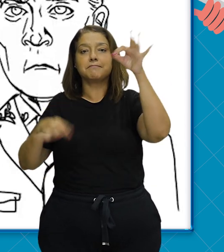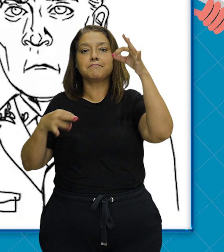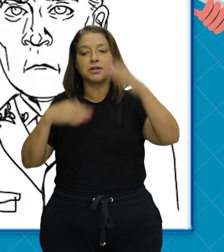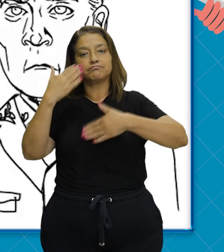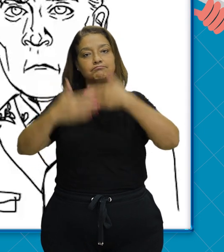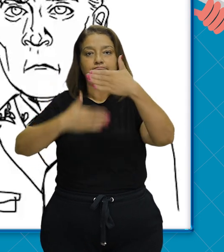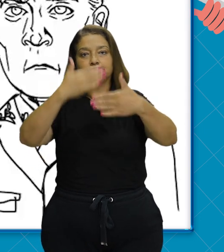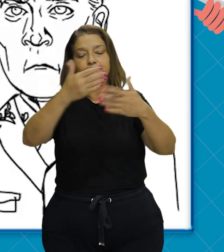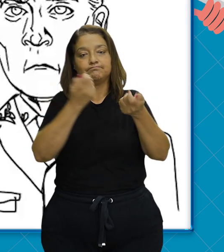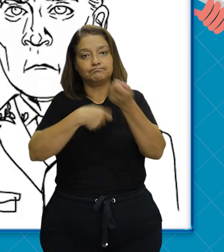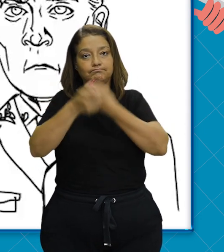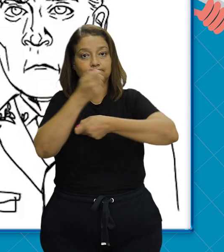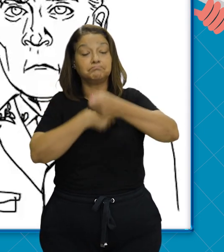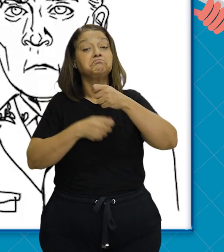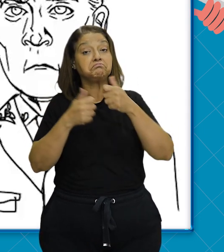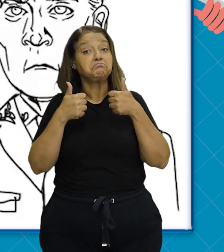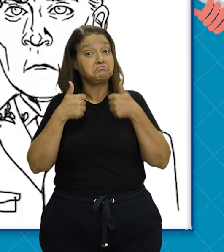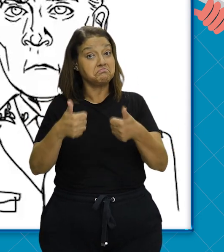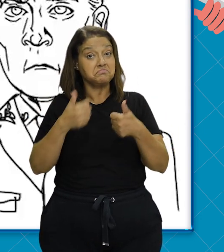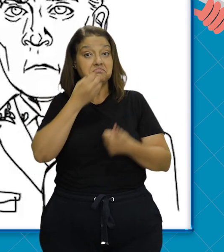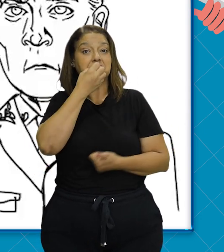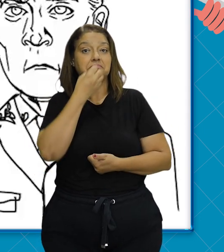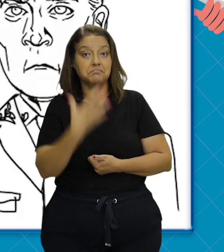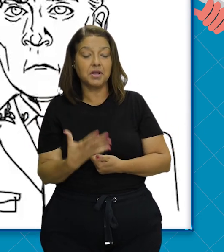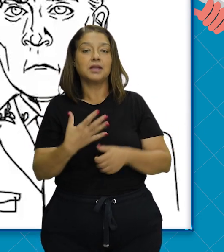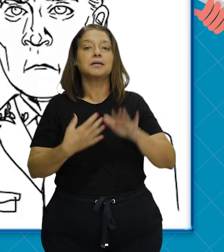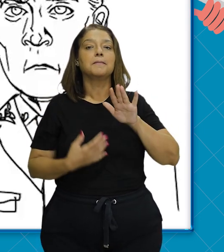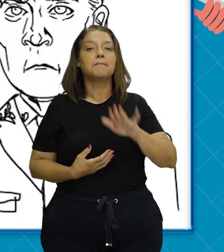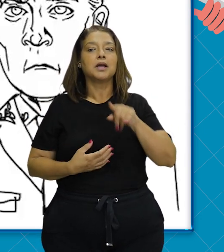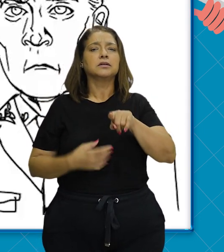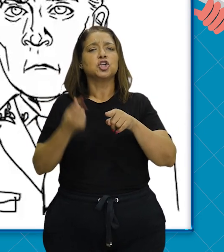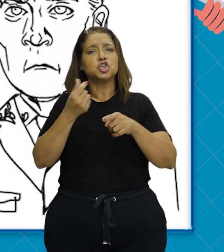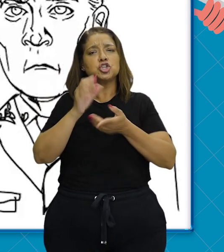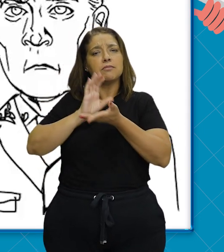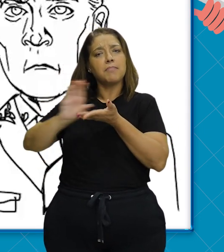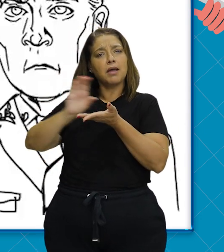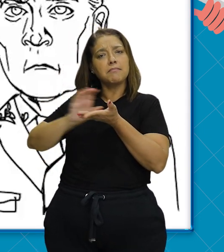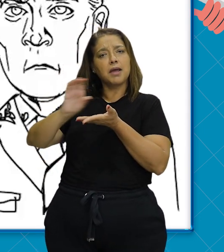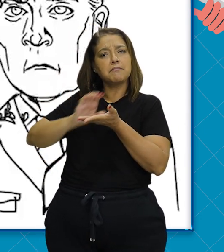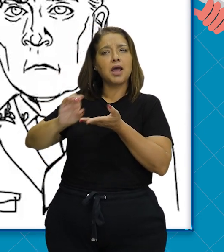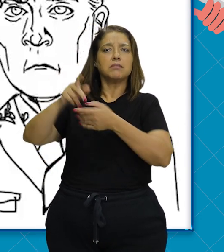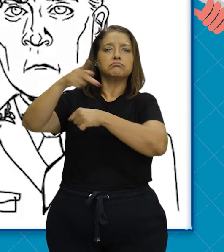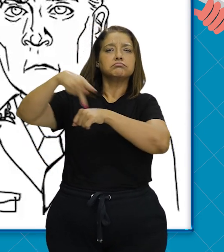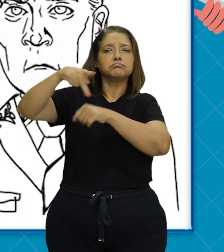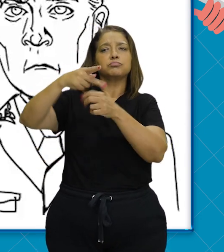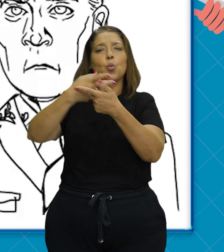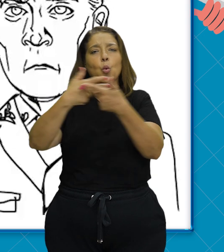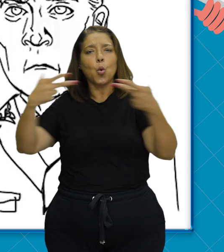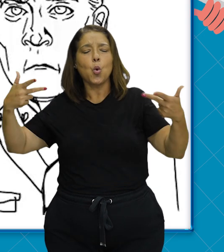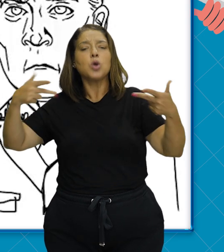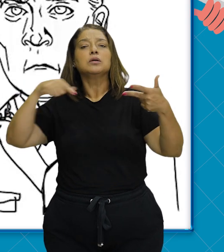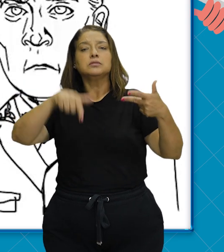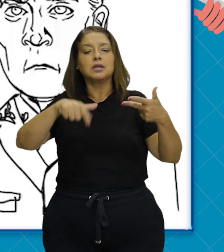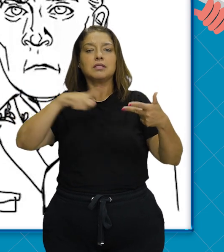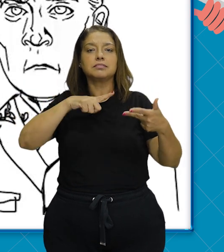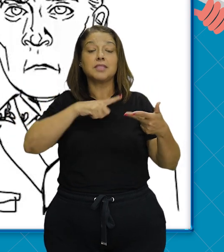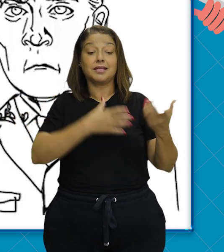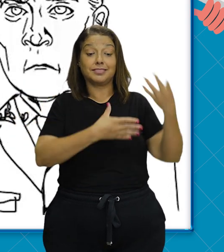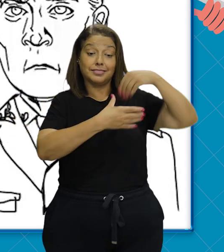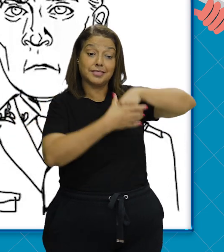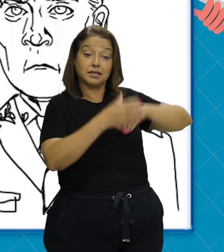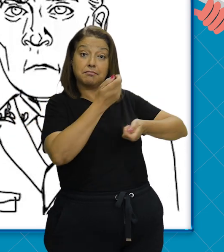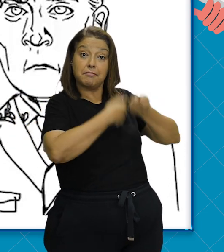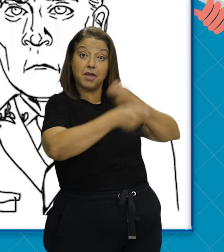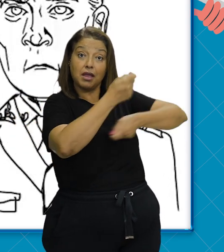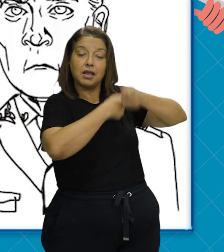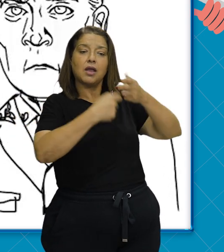de Desenvolvimento Econômico e deu certo! Com os investimentos de multinacionais gringas, a ampliação do mercado interno e mais uma